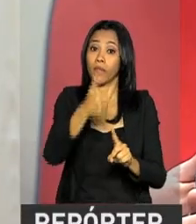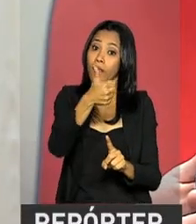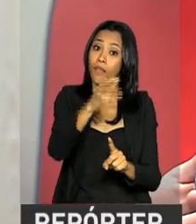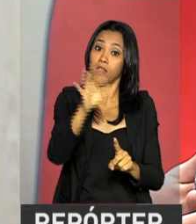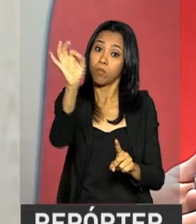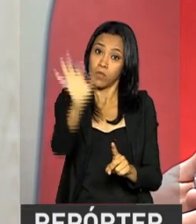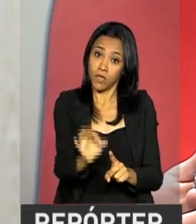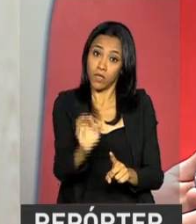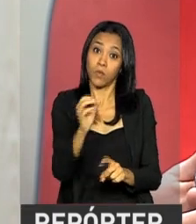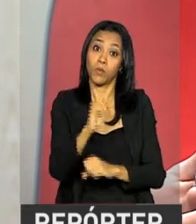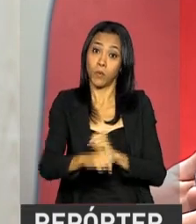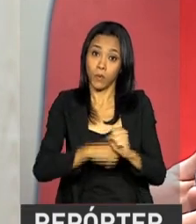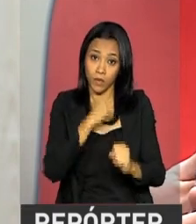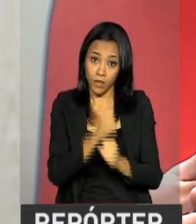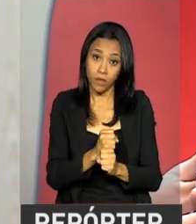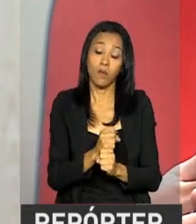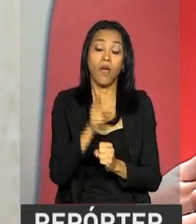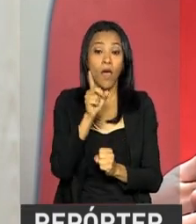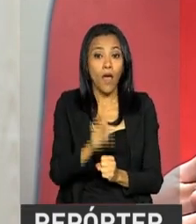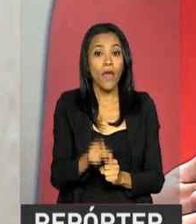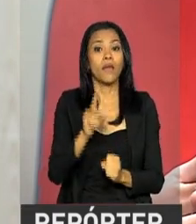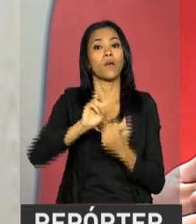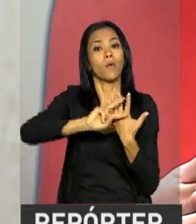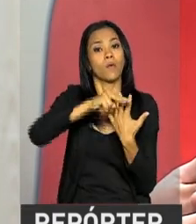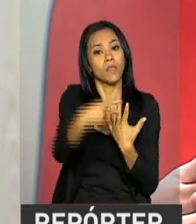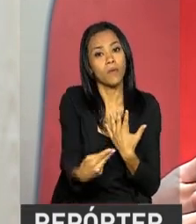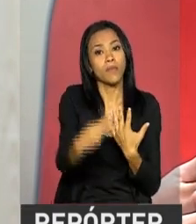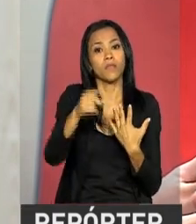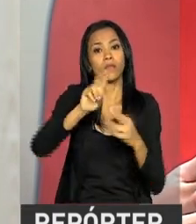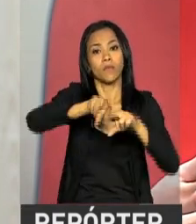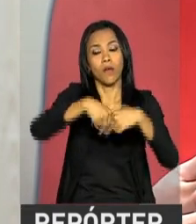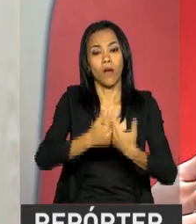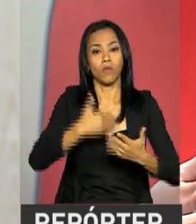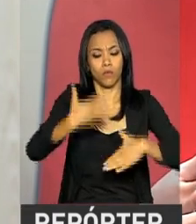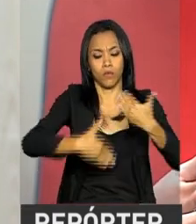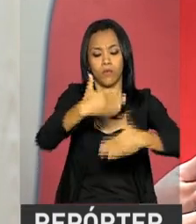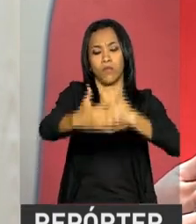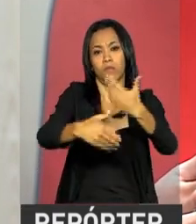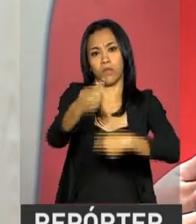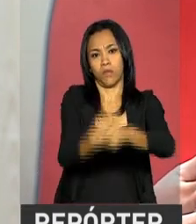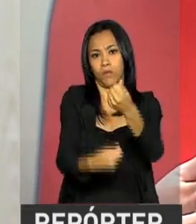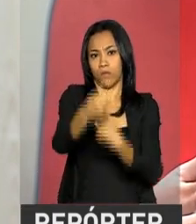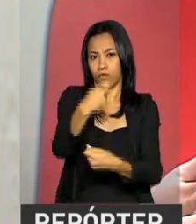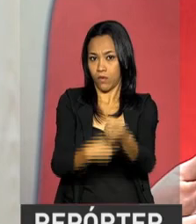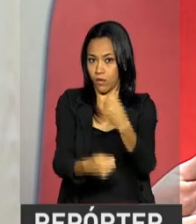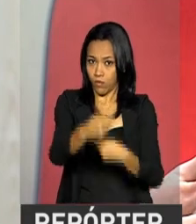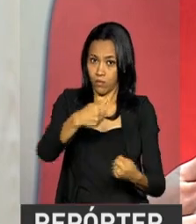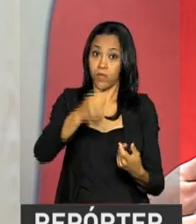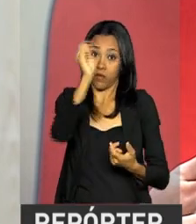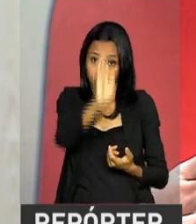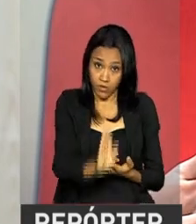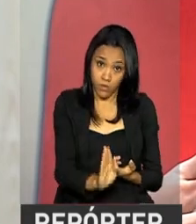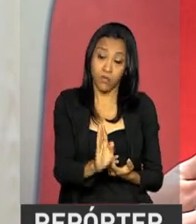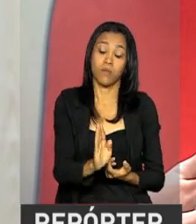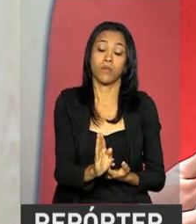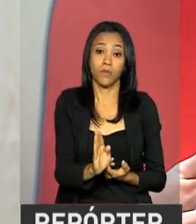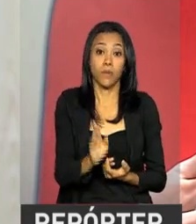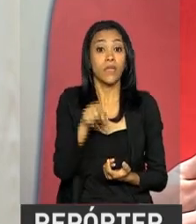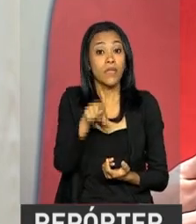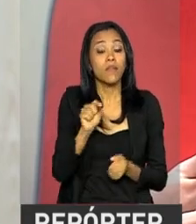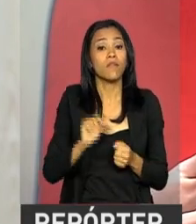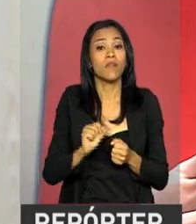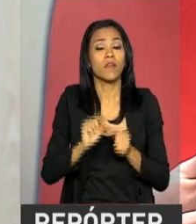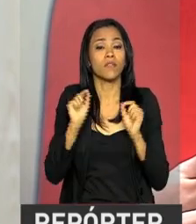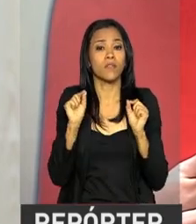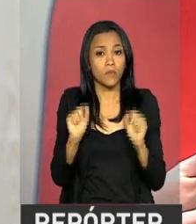no ano, é um resultado direto da retomada do crescimento da atividade econômica brasileira, que